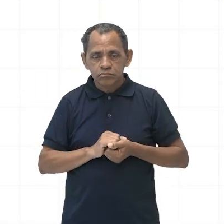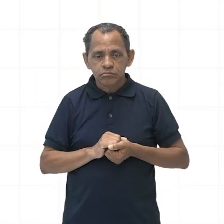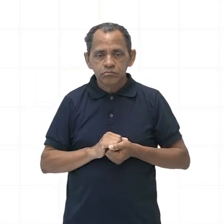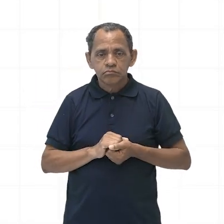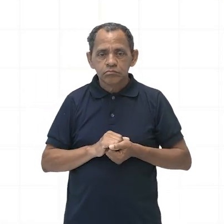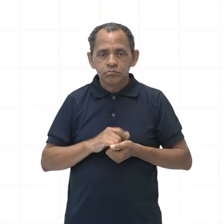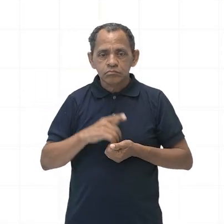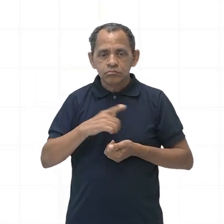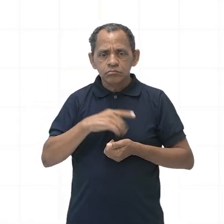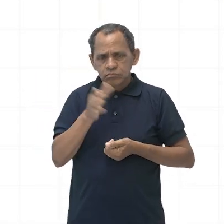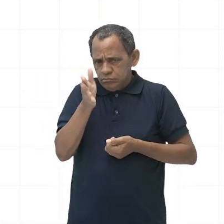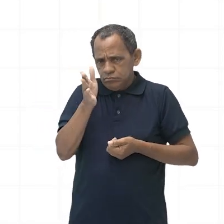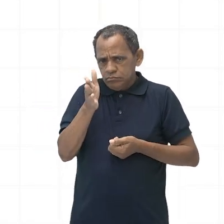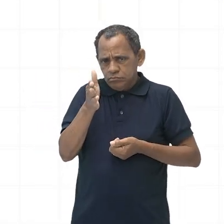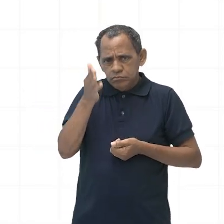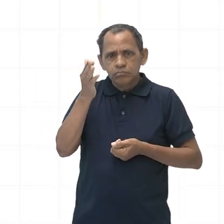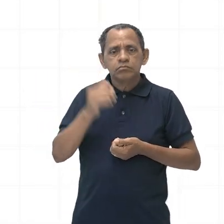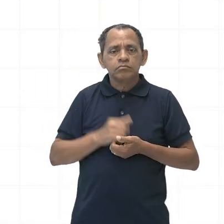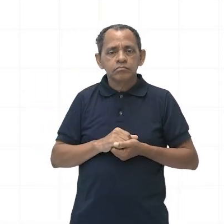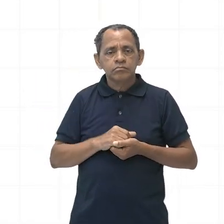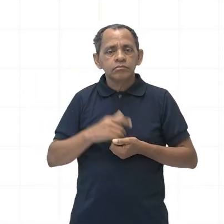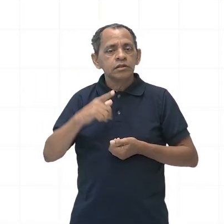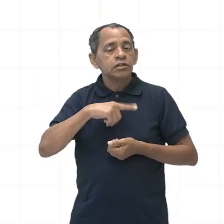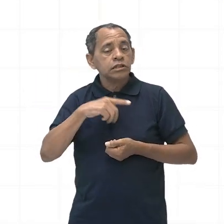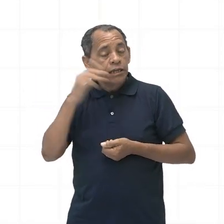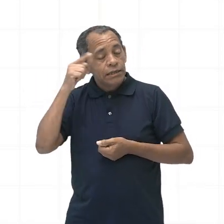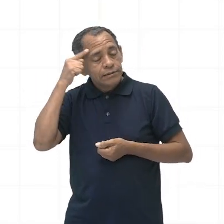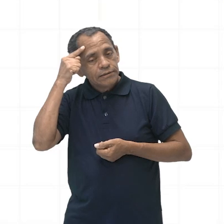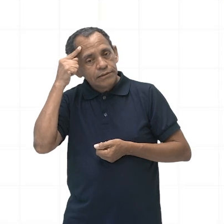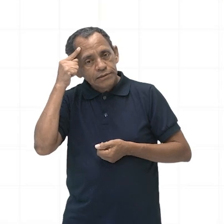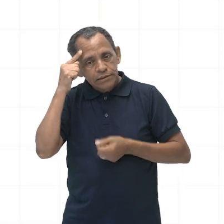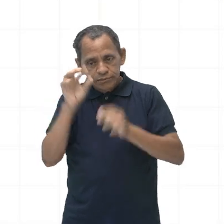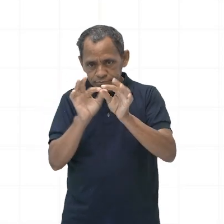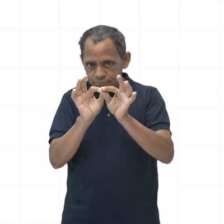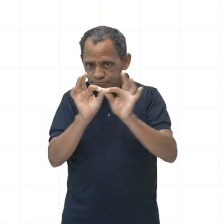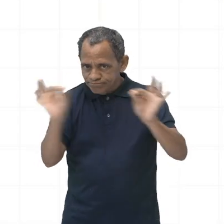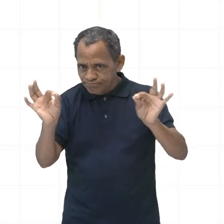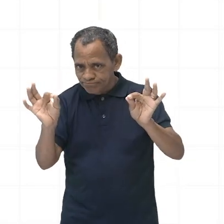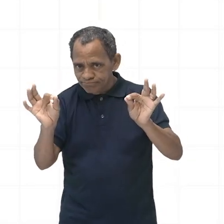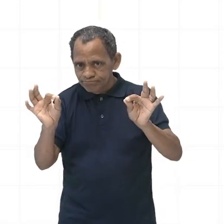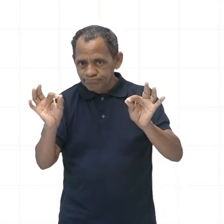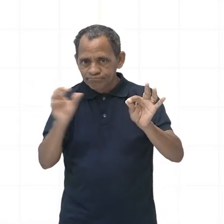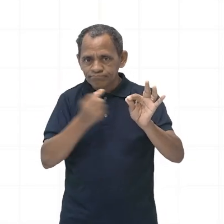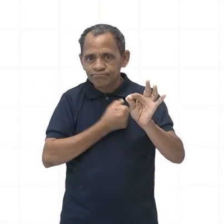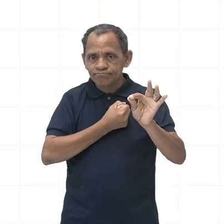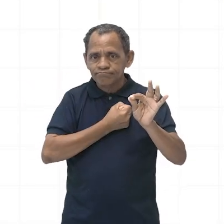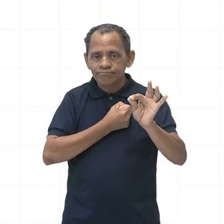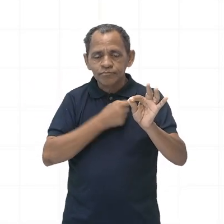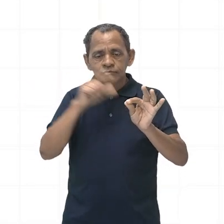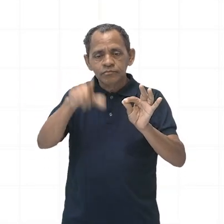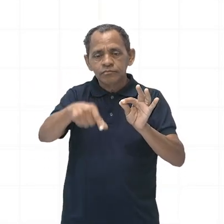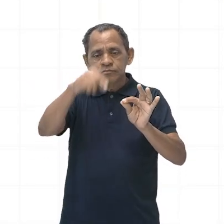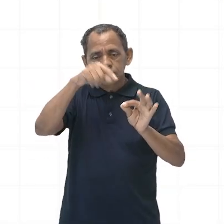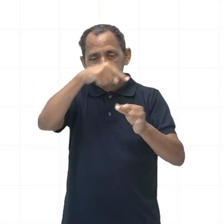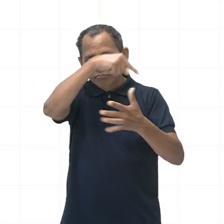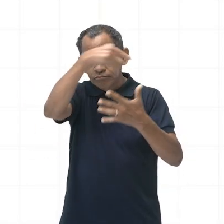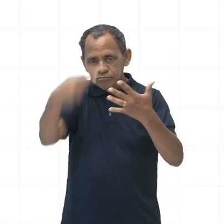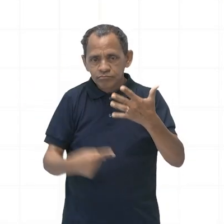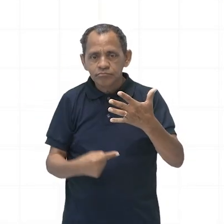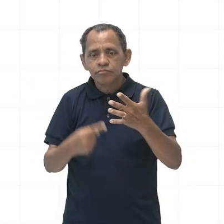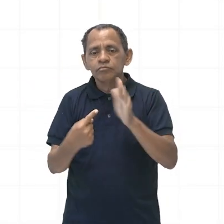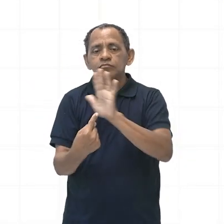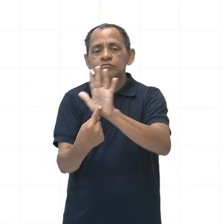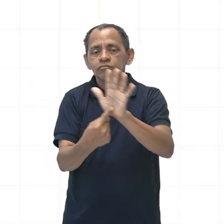tenho que ter a ideia de reta numérica na cabeça. Assinale a alternativa que indica o